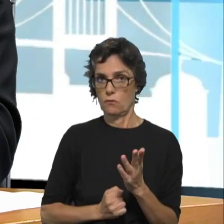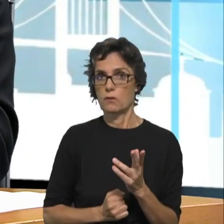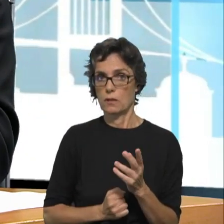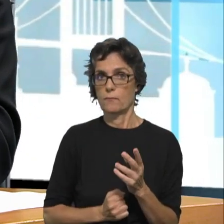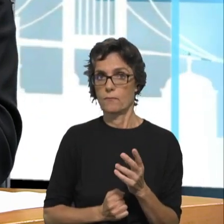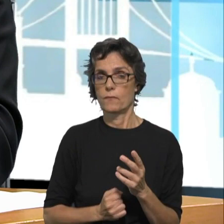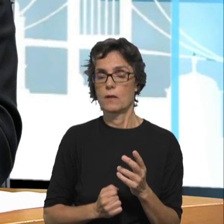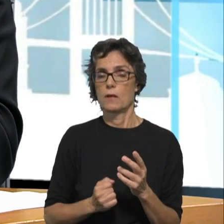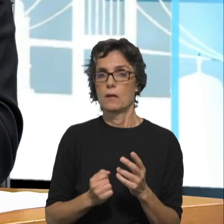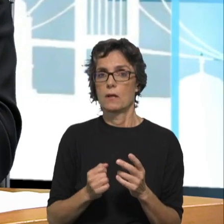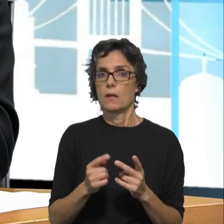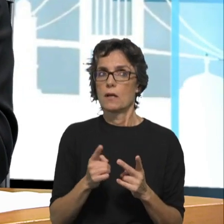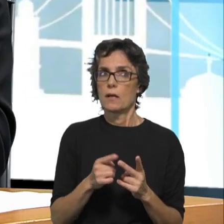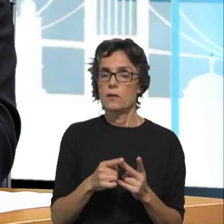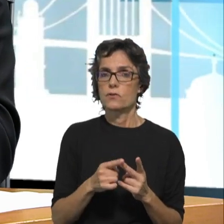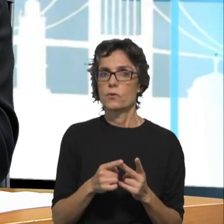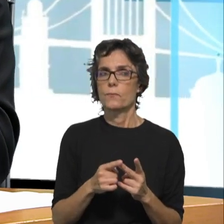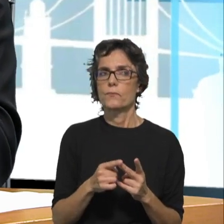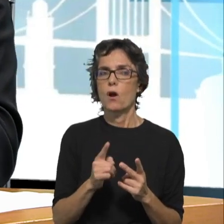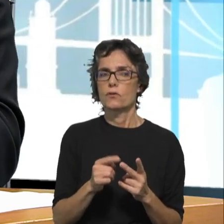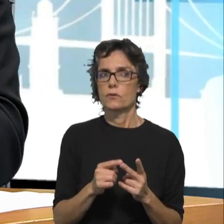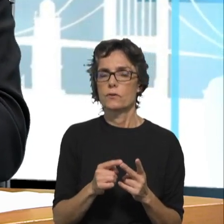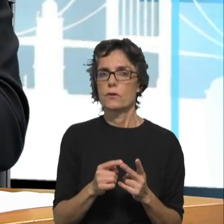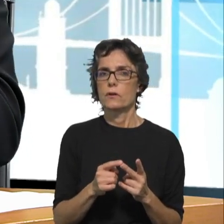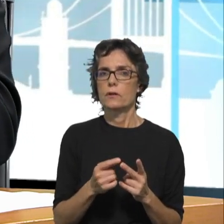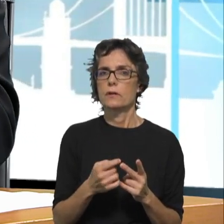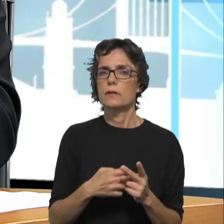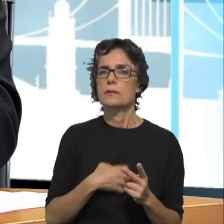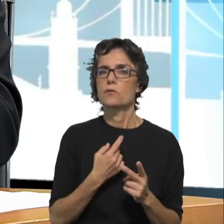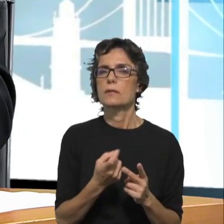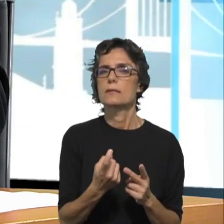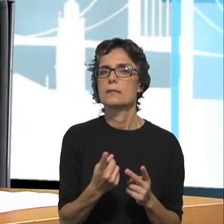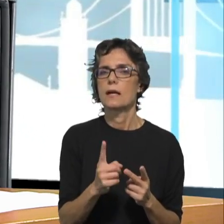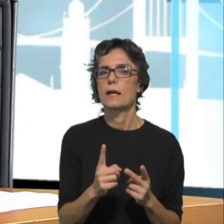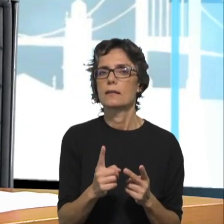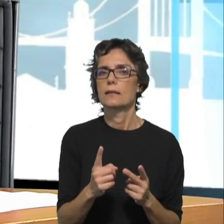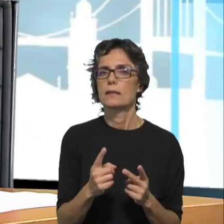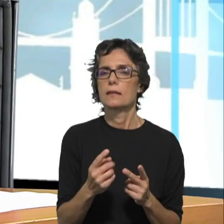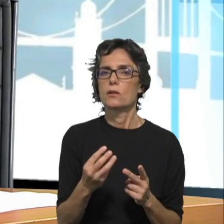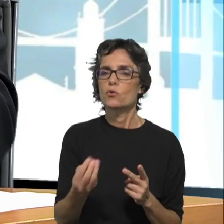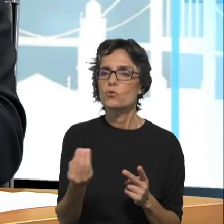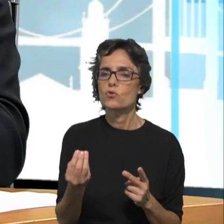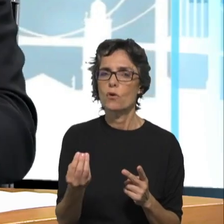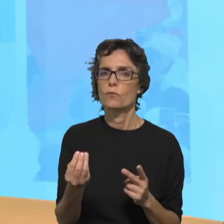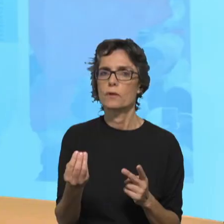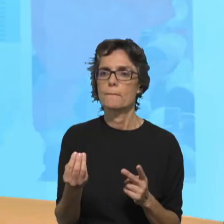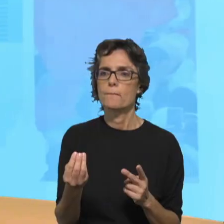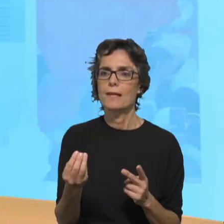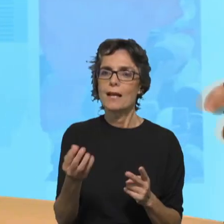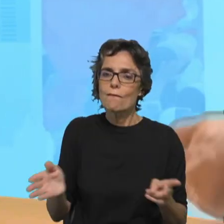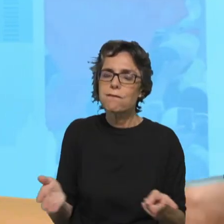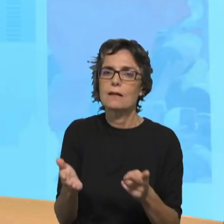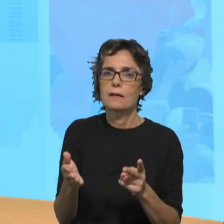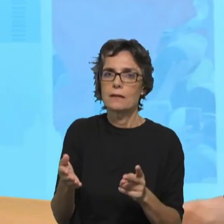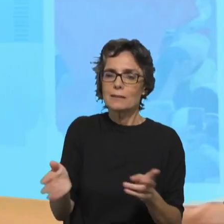que é esta necessidade, talvez, de levar os jovens a agirem mais o seu sentimento, a sua fé,